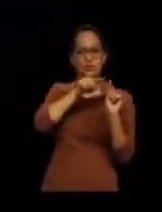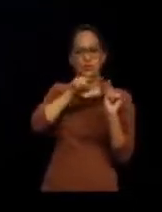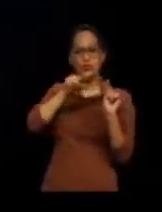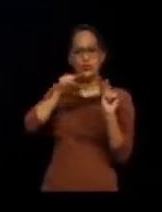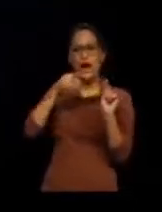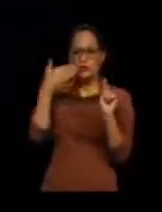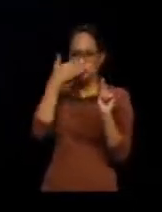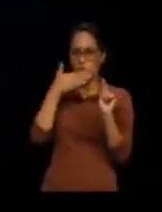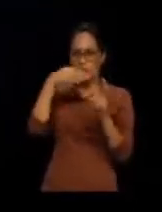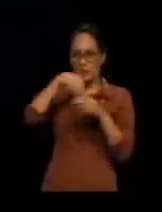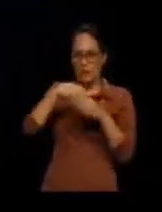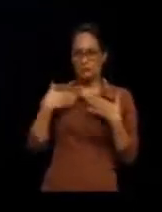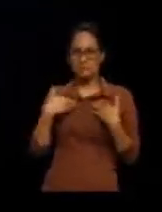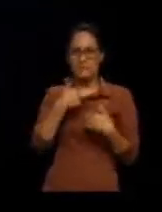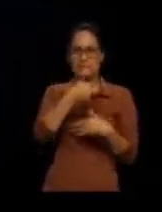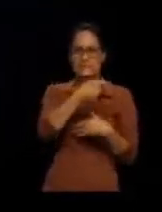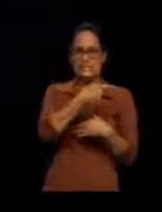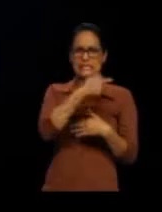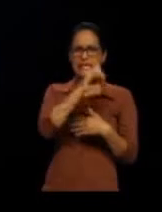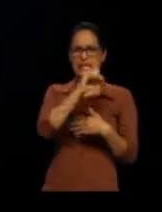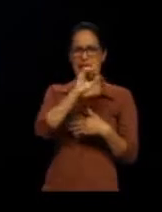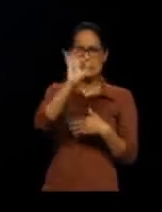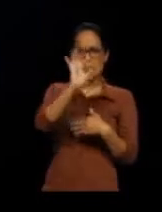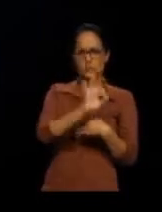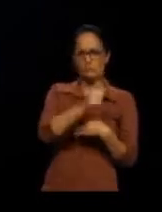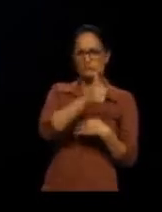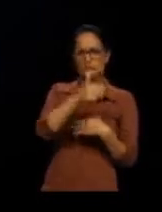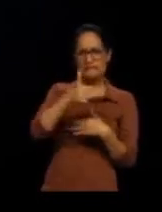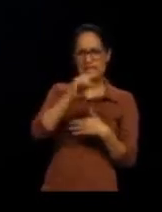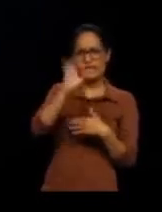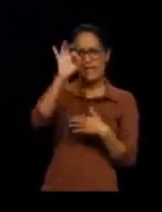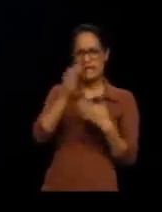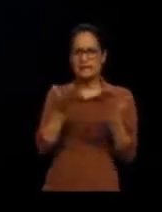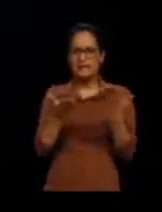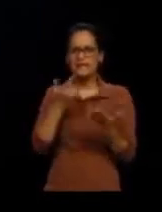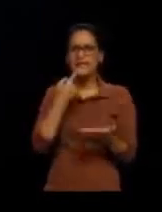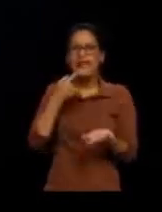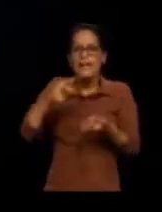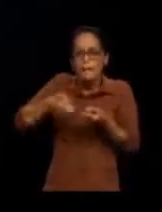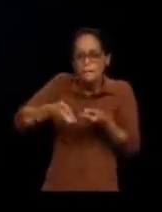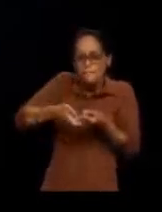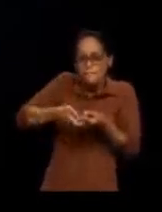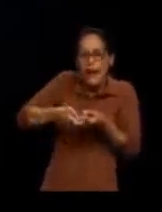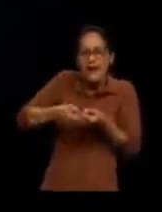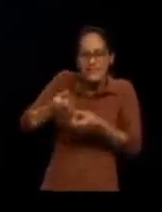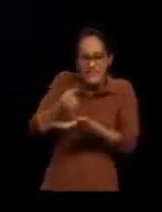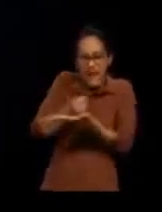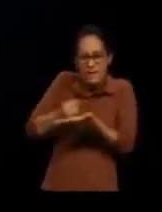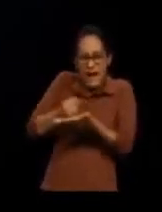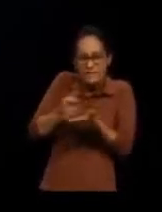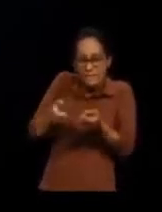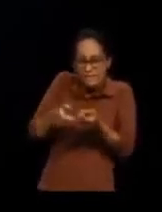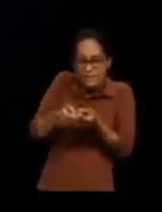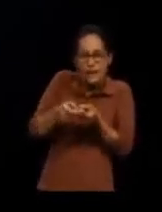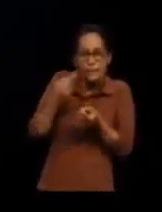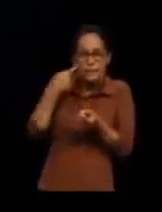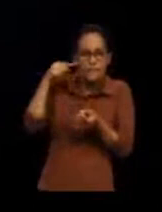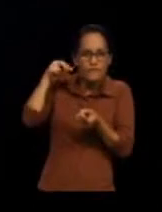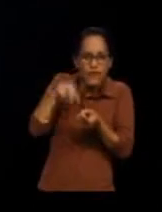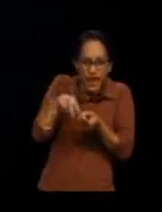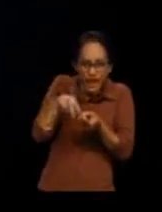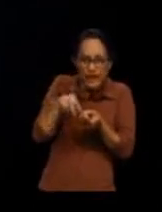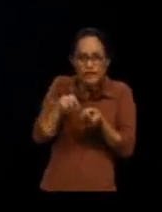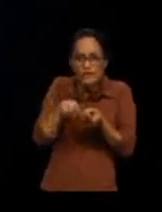aproximadamente entre 70 a 110 miligramas, quando a gente faz aquele testezinho, seja na farmácia ou exame de sangue, que a gente vê